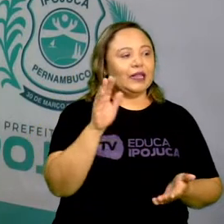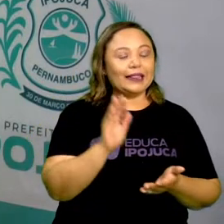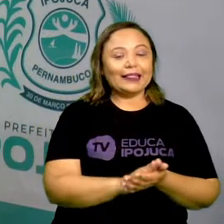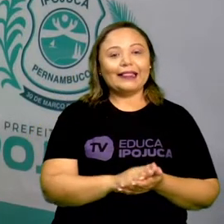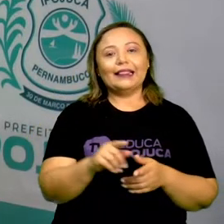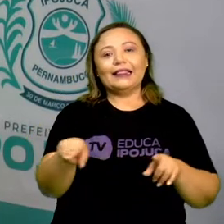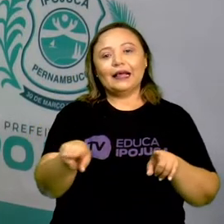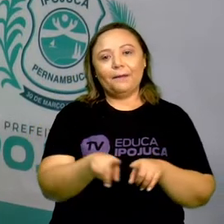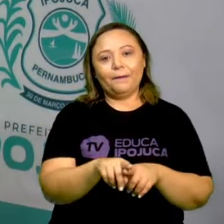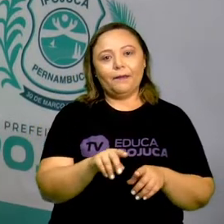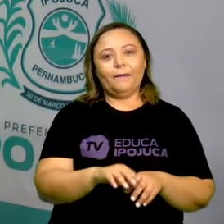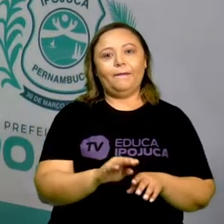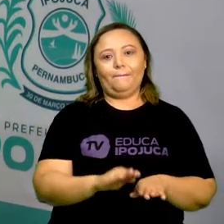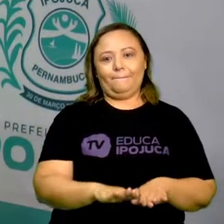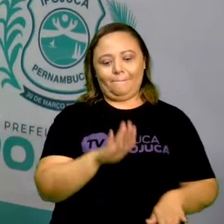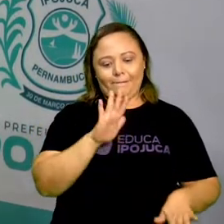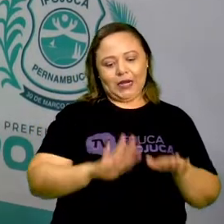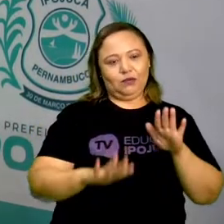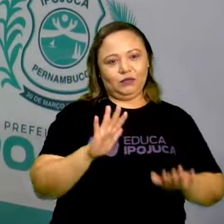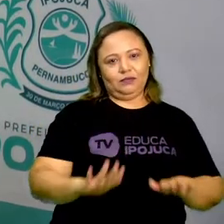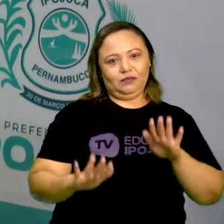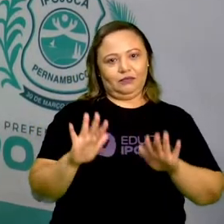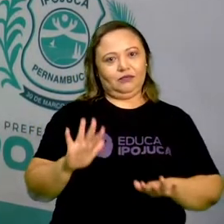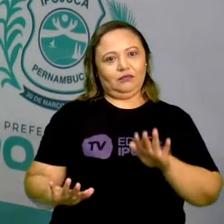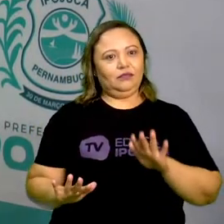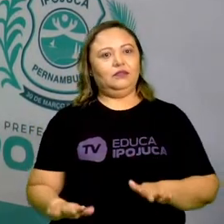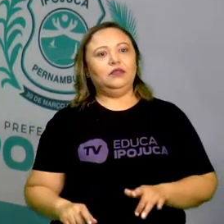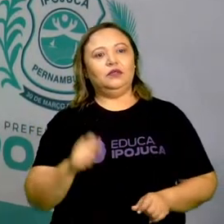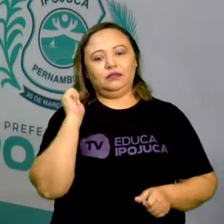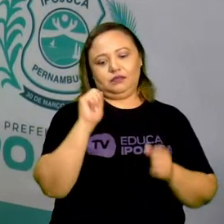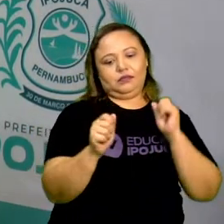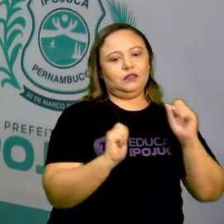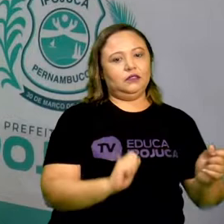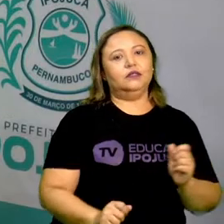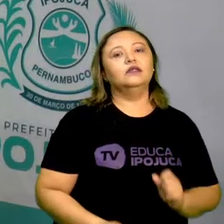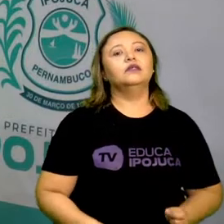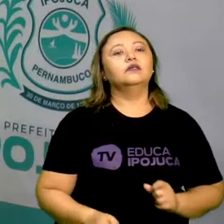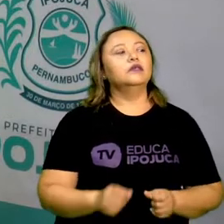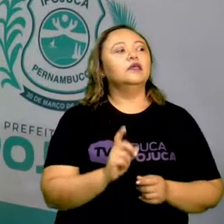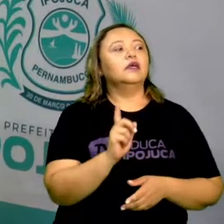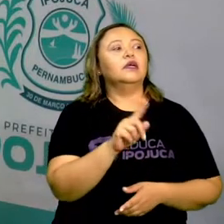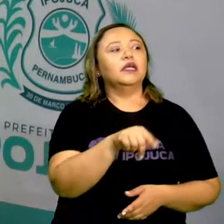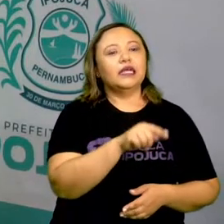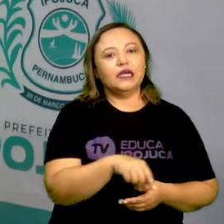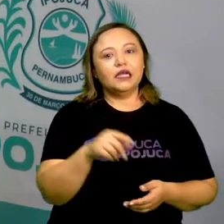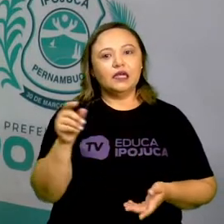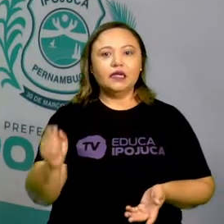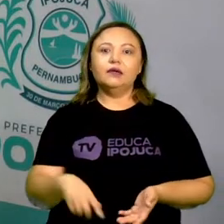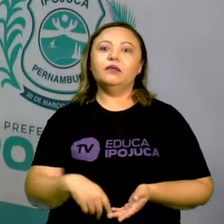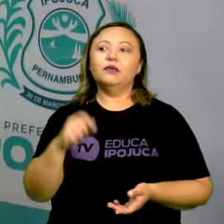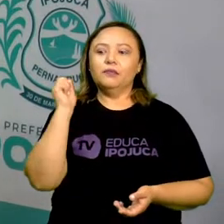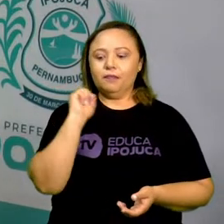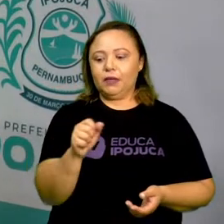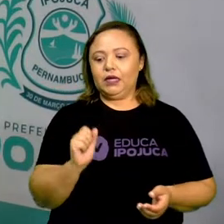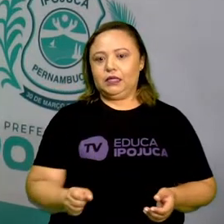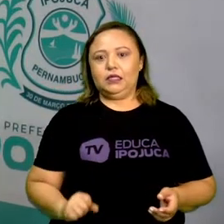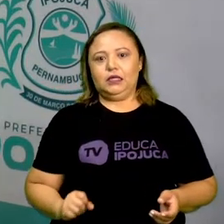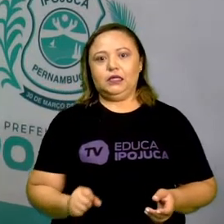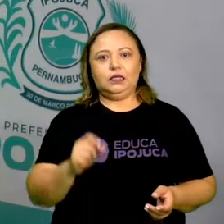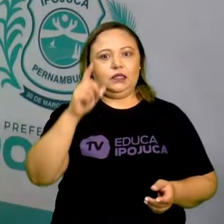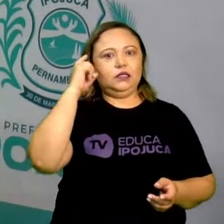instrumentos de percussão. São aqueles que necessitam ser percutidos, batidos,